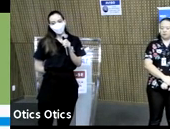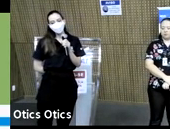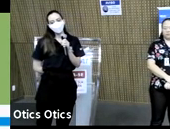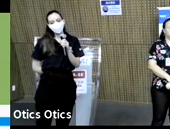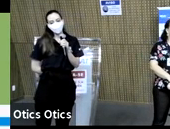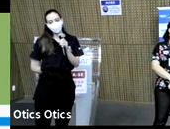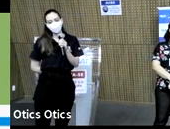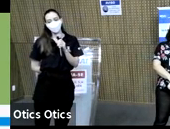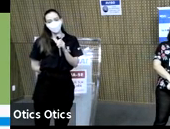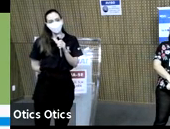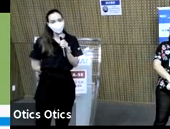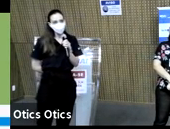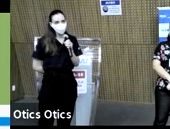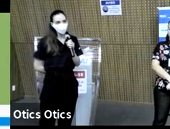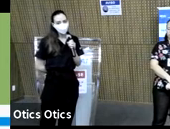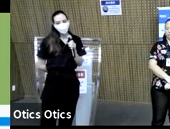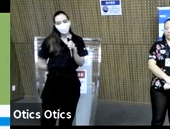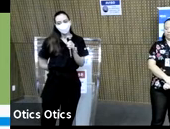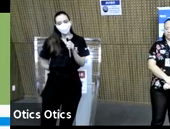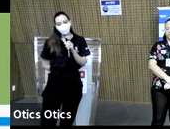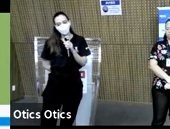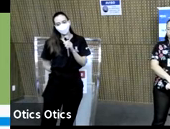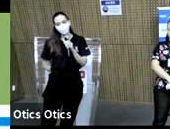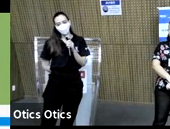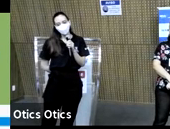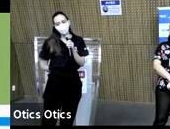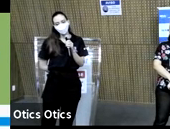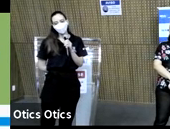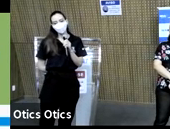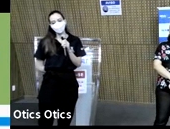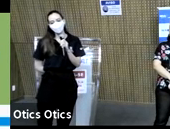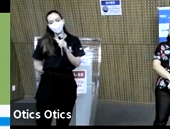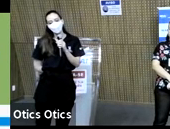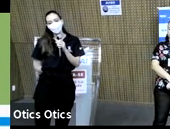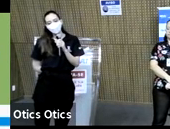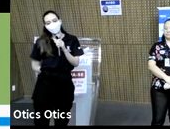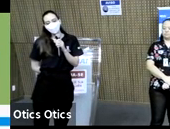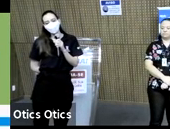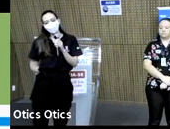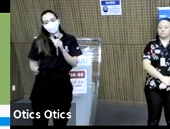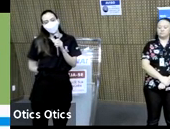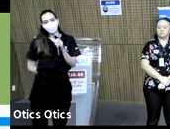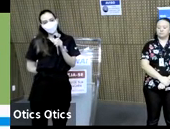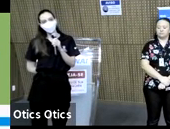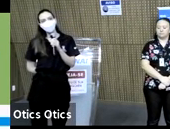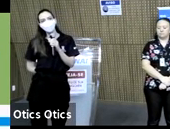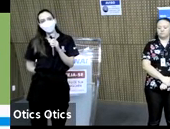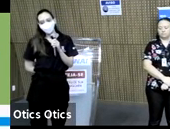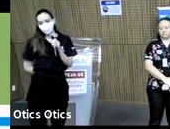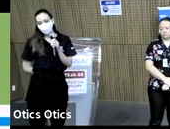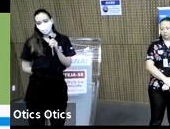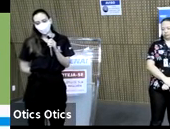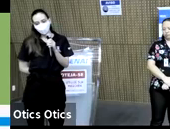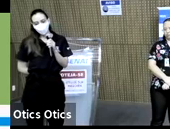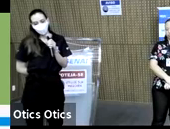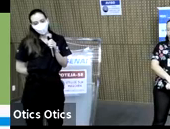Então, 2020 tivemos um abandono, que retornou em 2021, que seria essa proporção da cultura